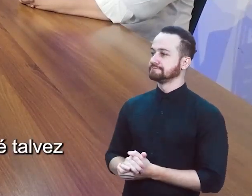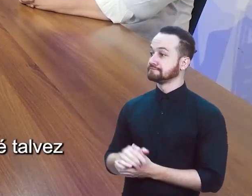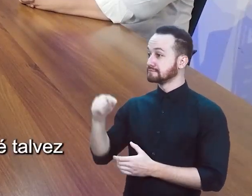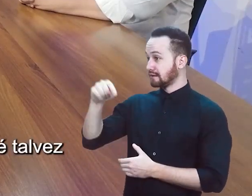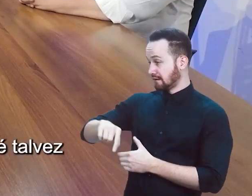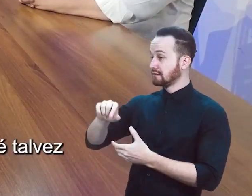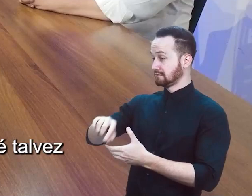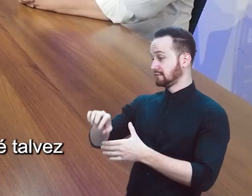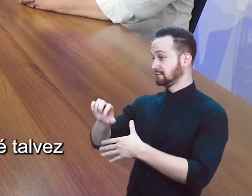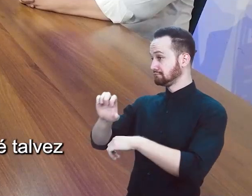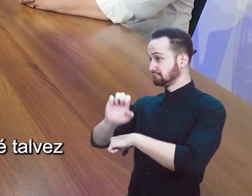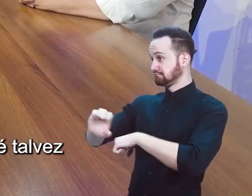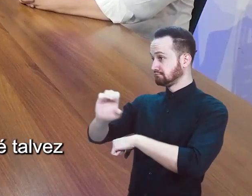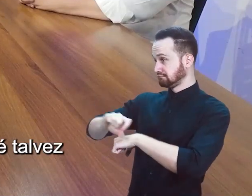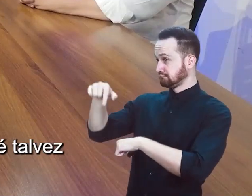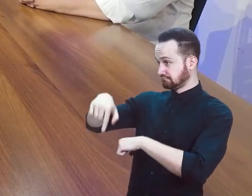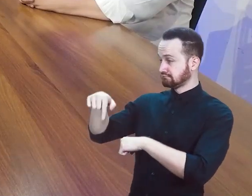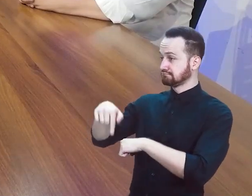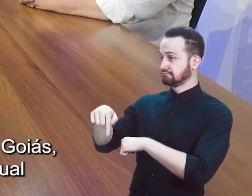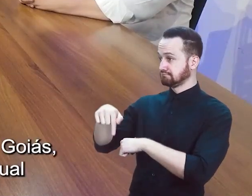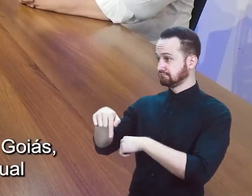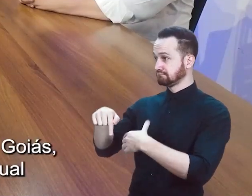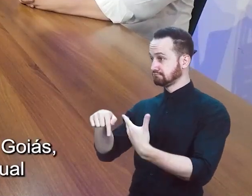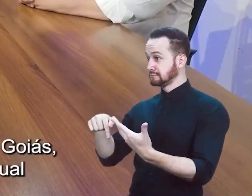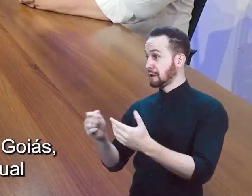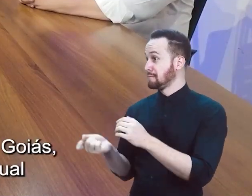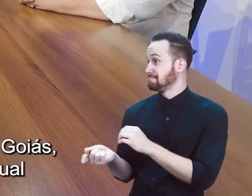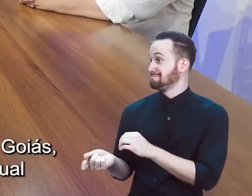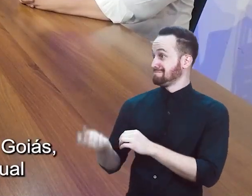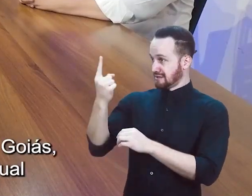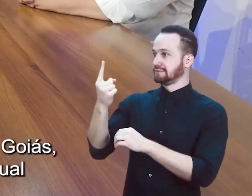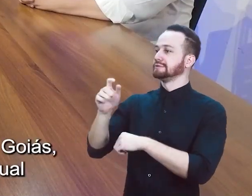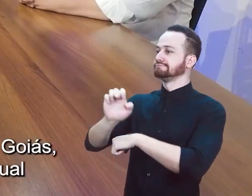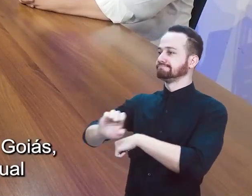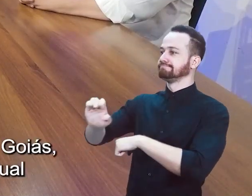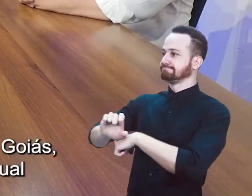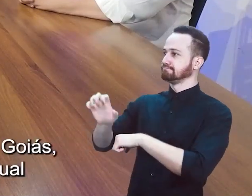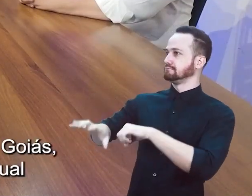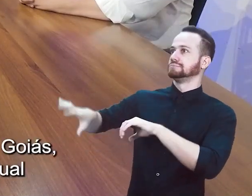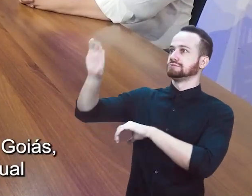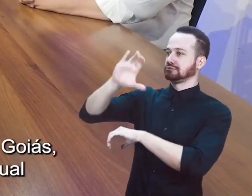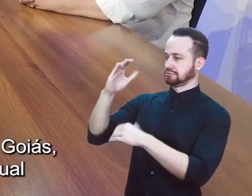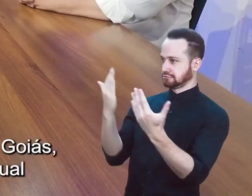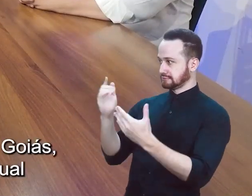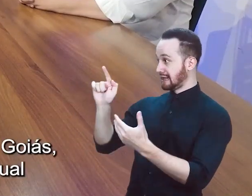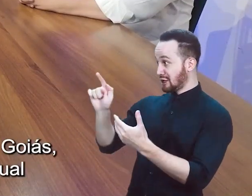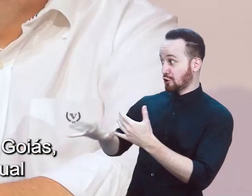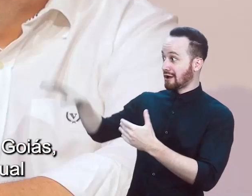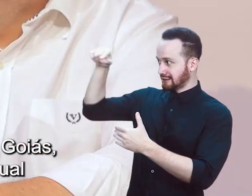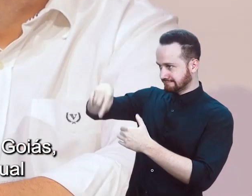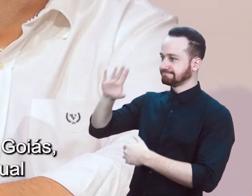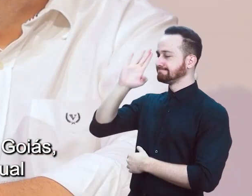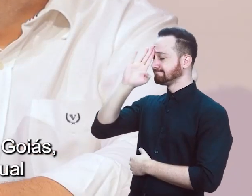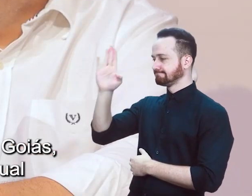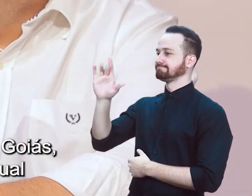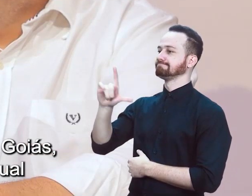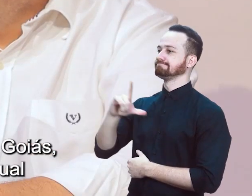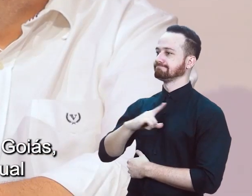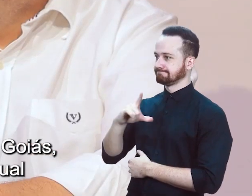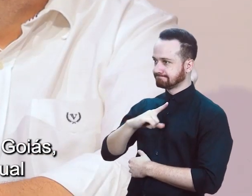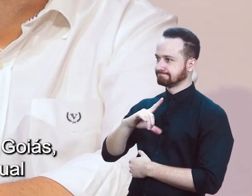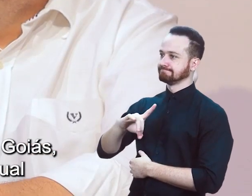no estado, talvez não. É o primeiro estado no Brasil, aqui em Goiás, que tem